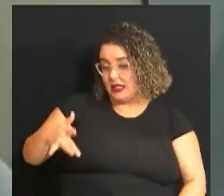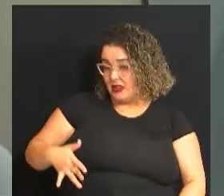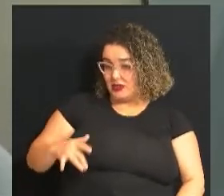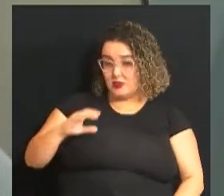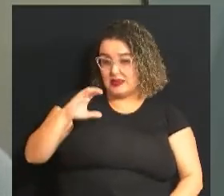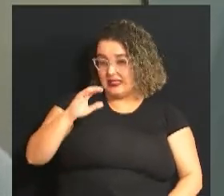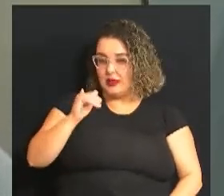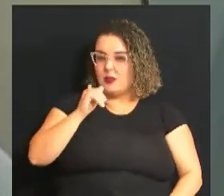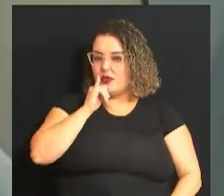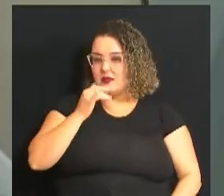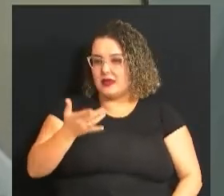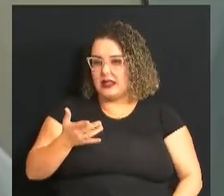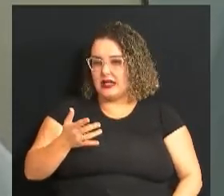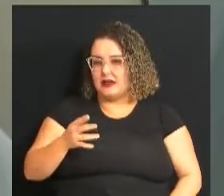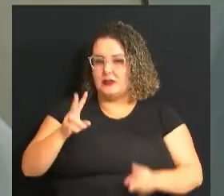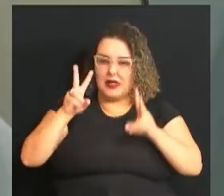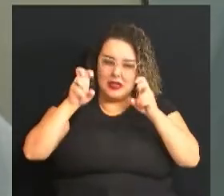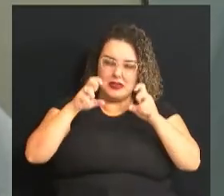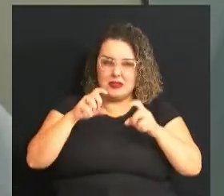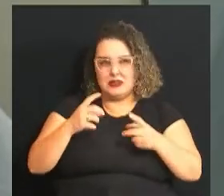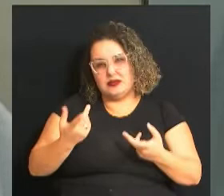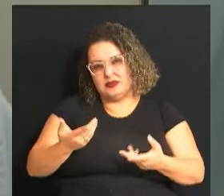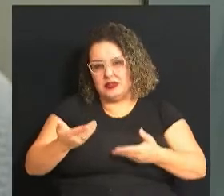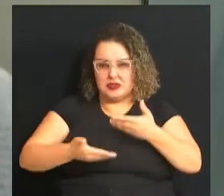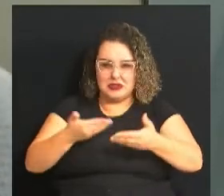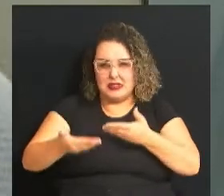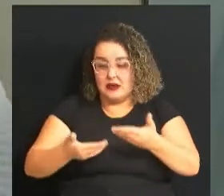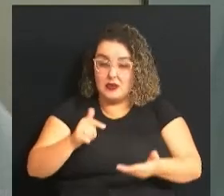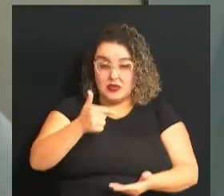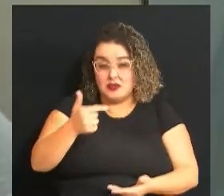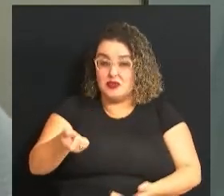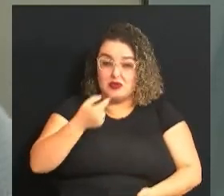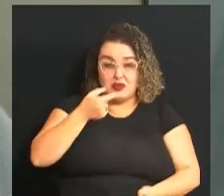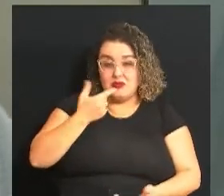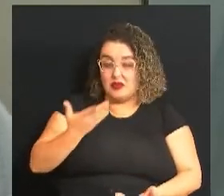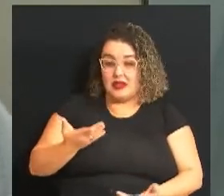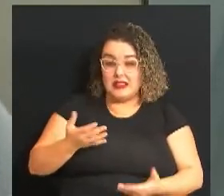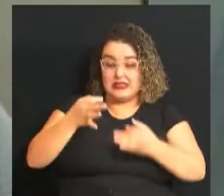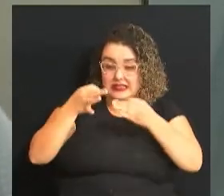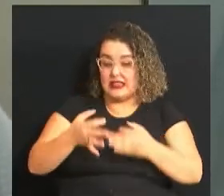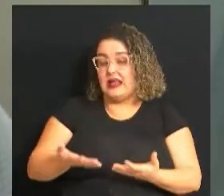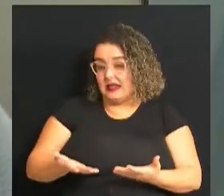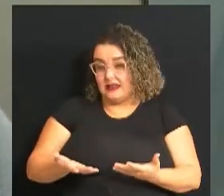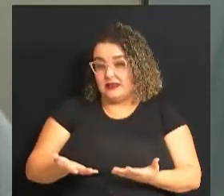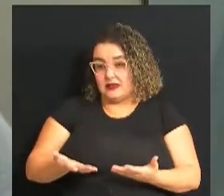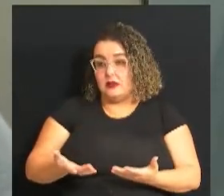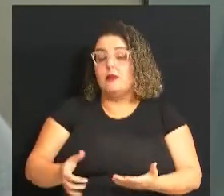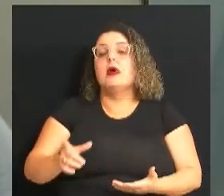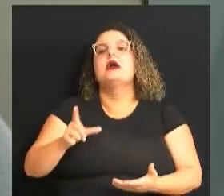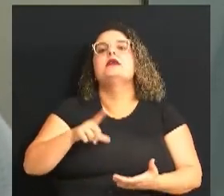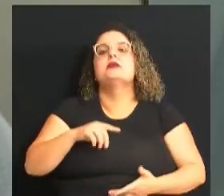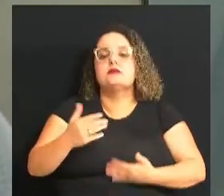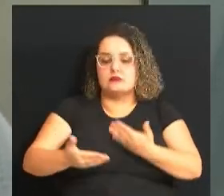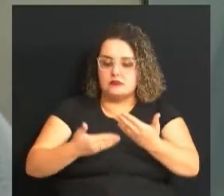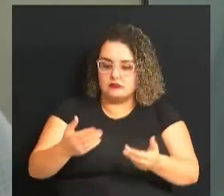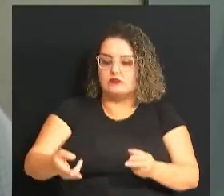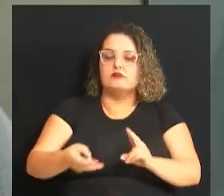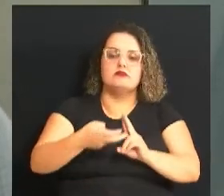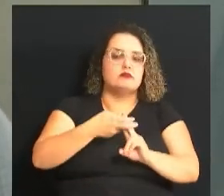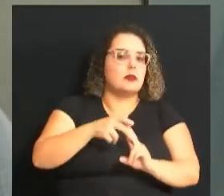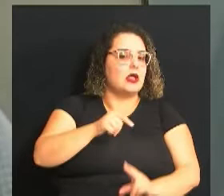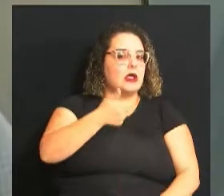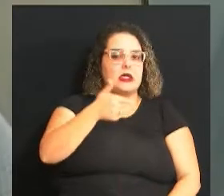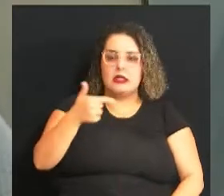mais difícil de tratar. Mas hoje nós temos tratamento fornecido pelo SUS em que não há nenhum custo